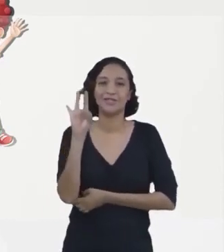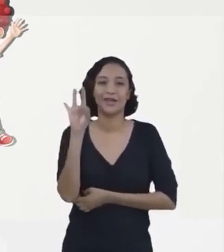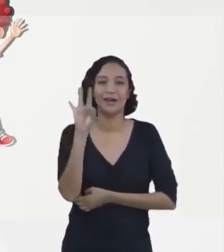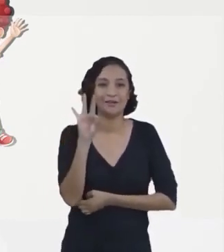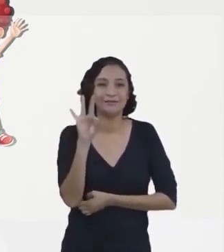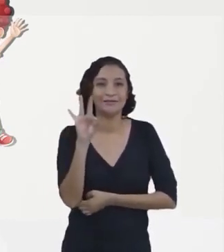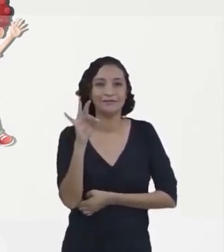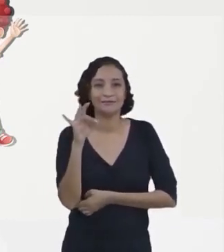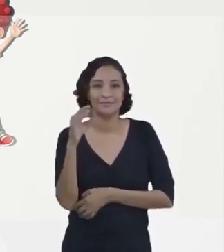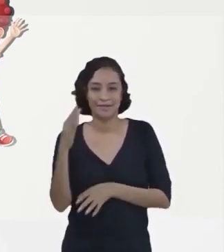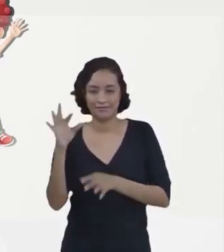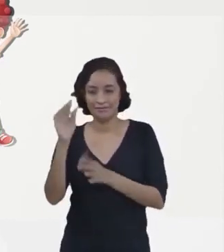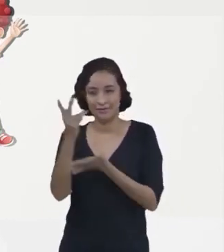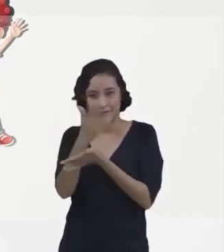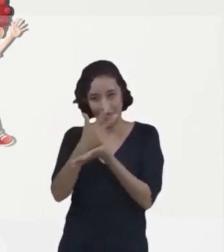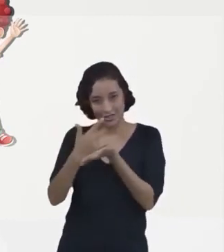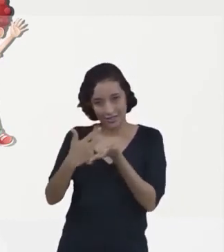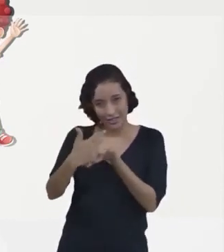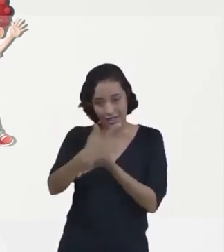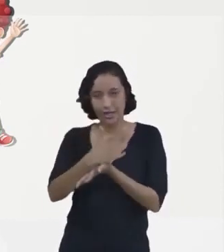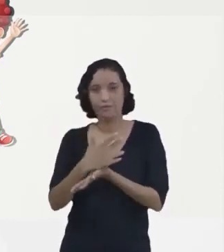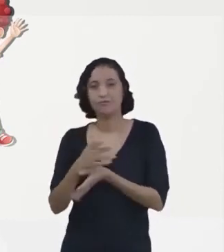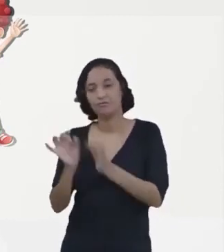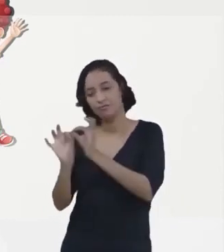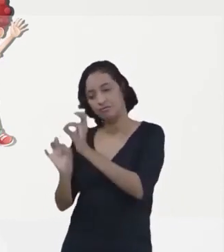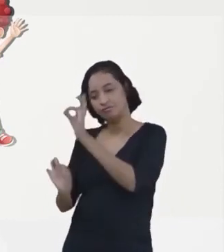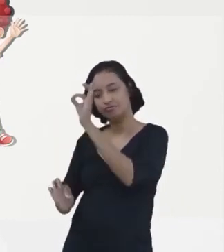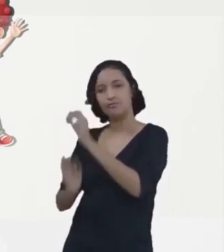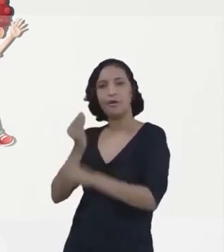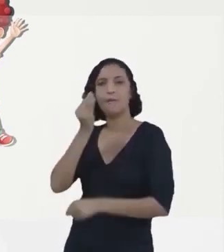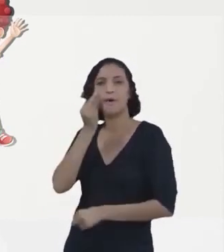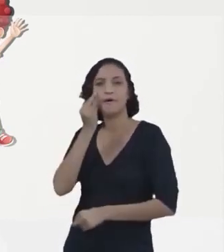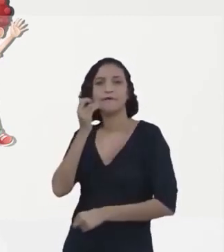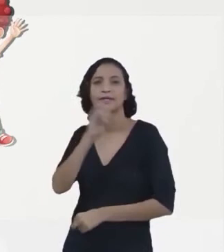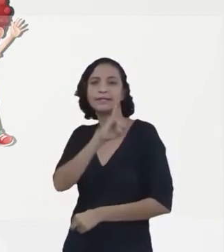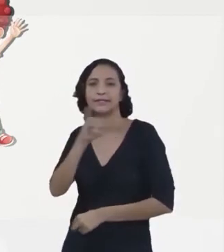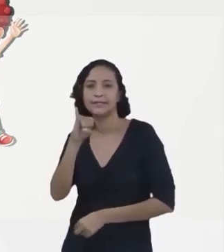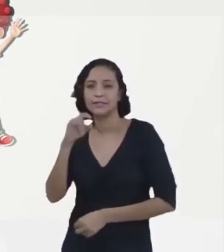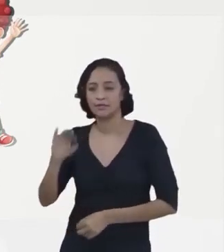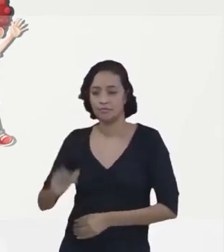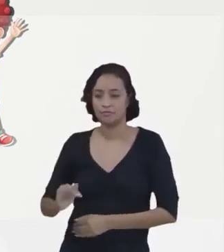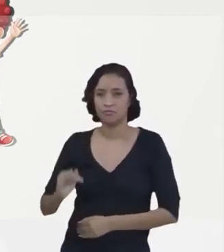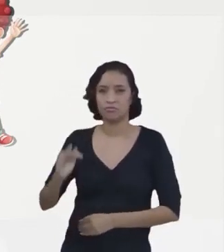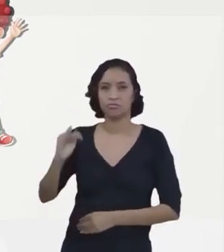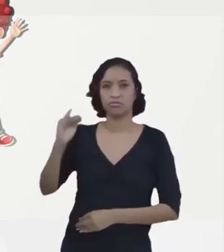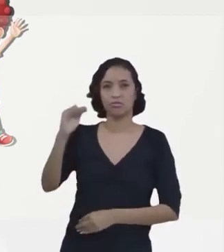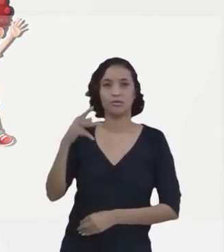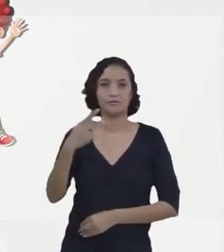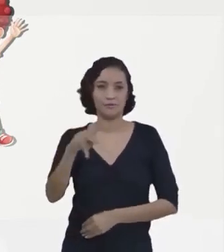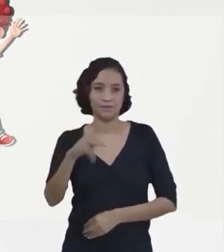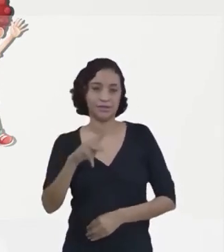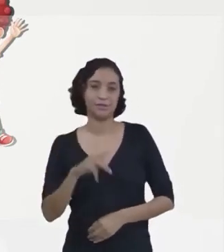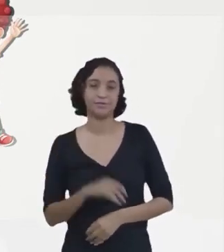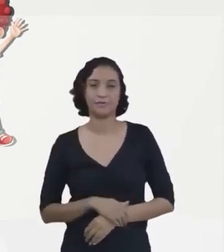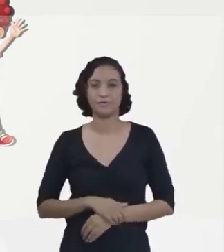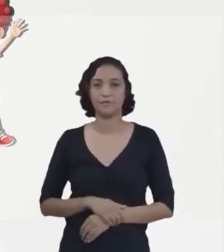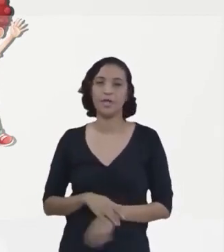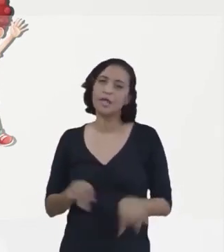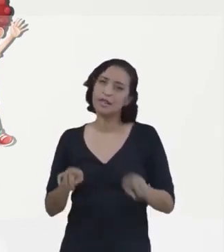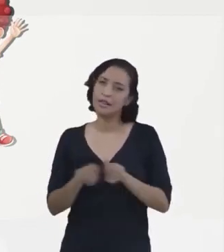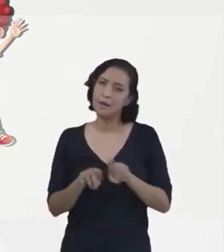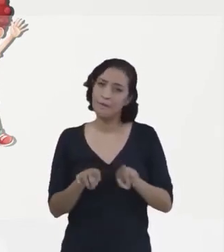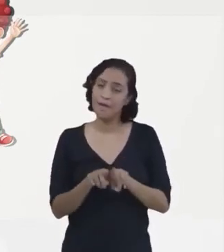criança. E vocês talvez já tenham uma régua dessa em casa. Se não tem, pega uma fita métrica ou até um